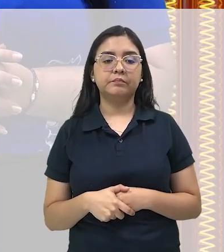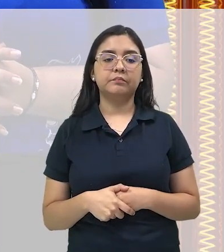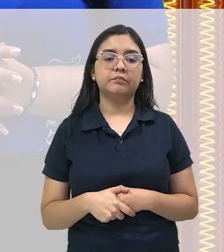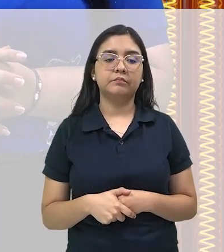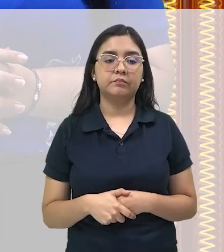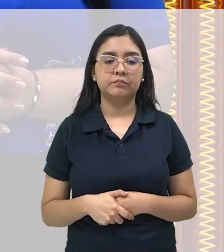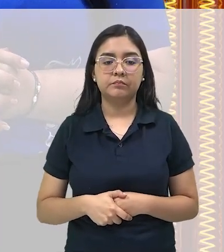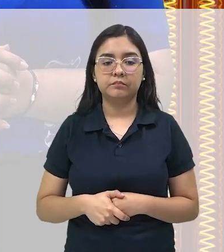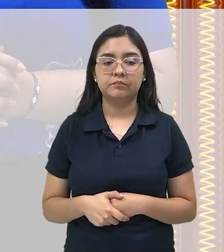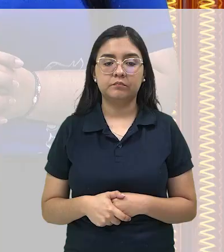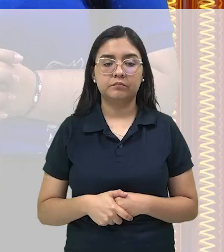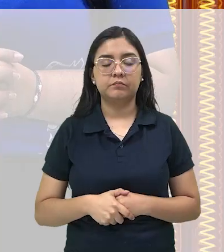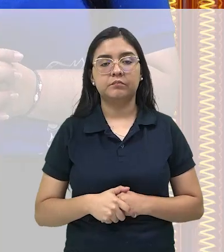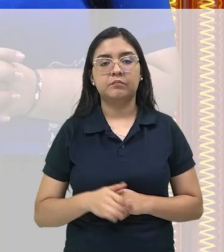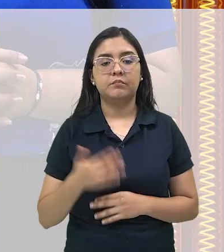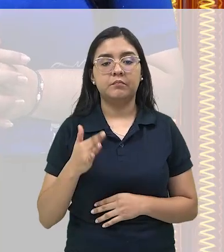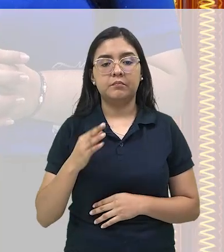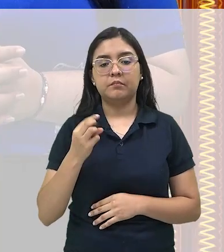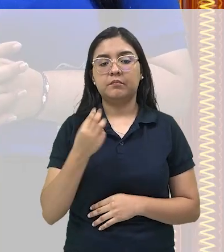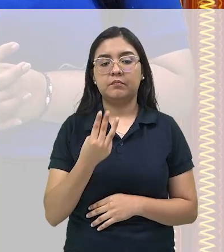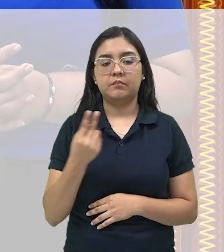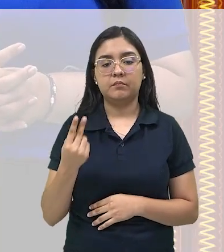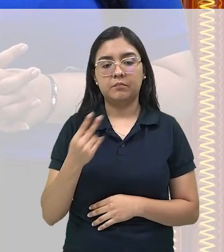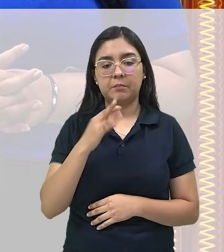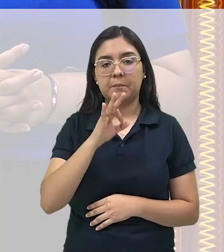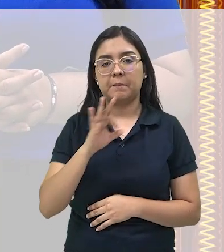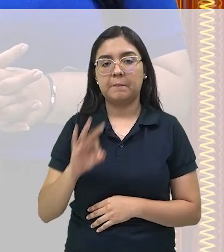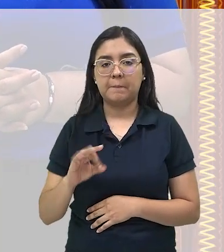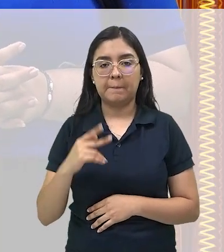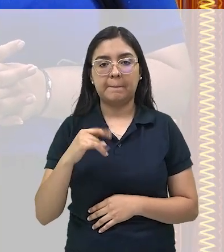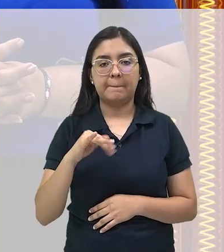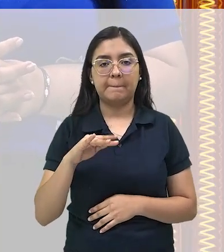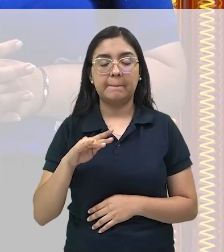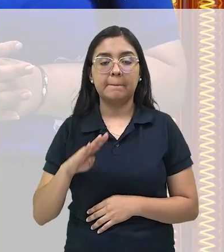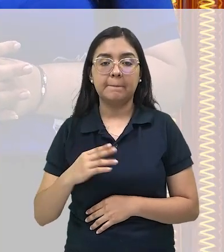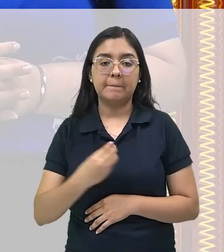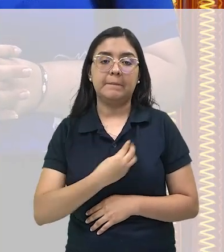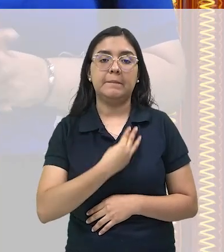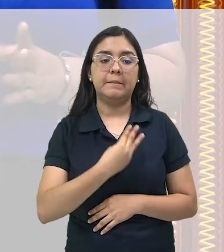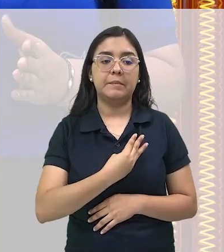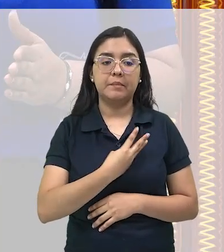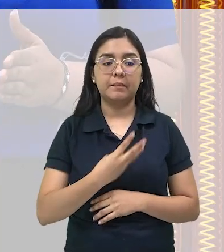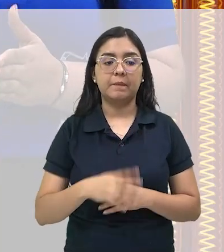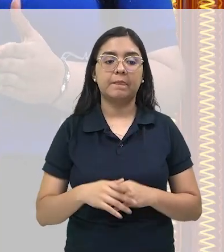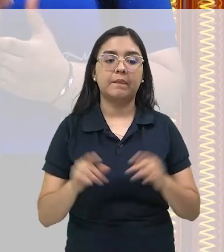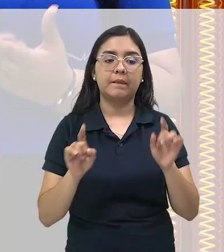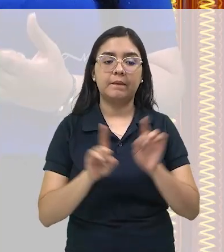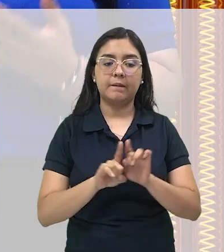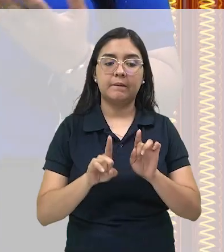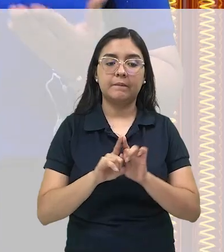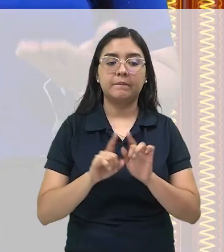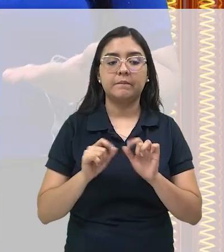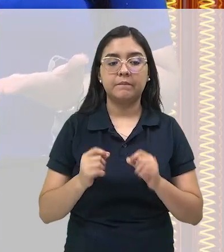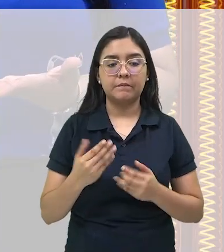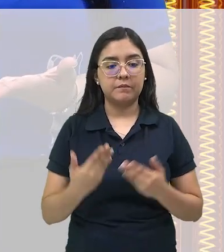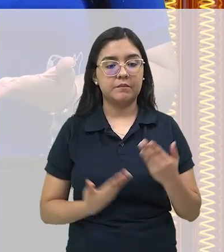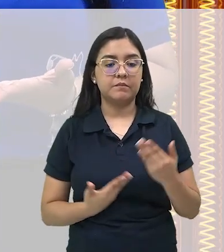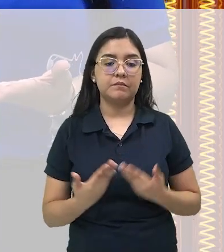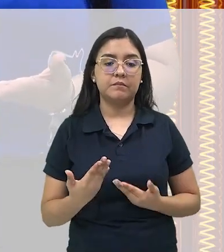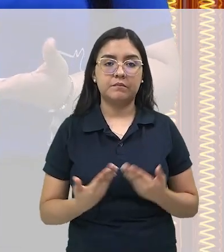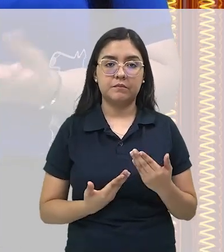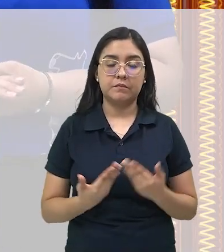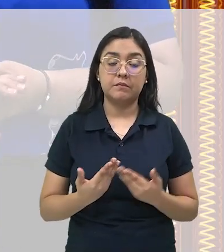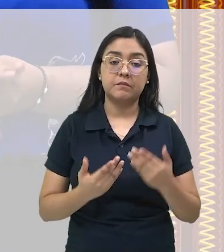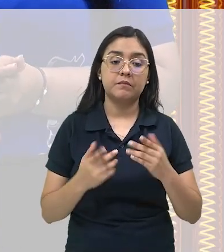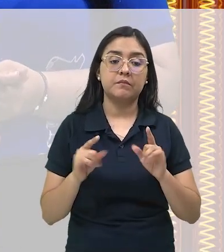que vai corresponder aí a quase a 32% do PIB desse país. A gente tem ainda a informação que os serviços, que é o setor